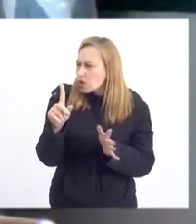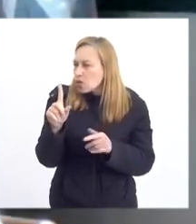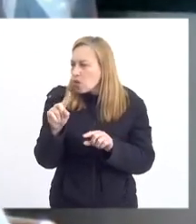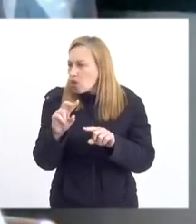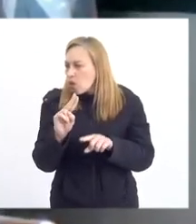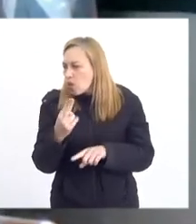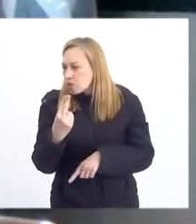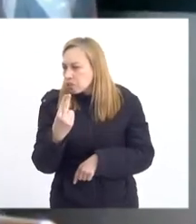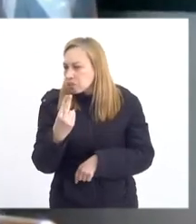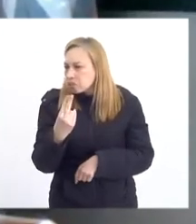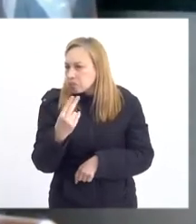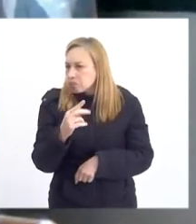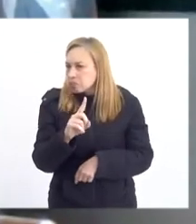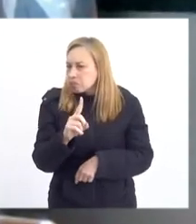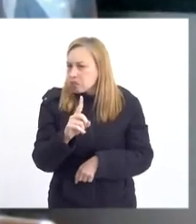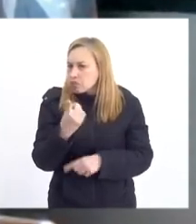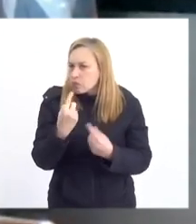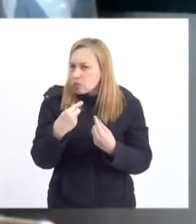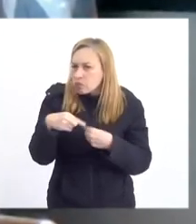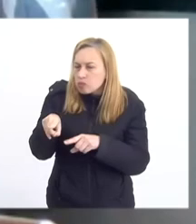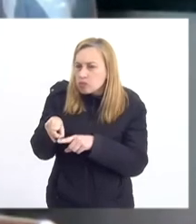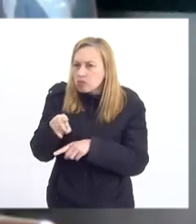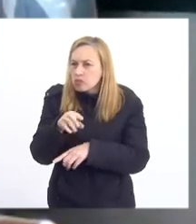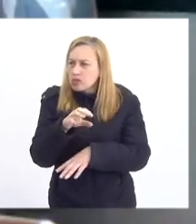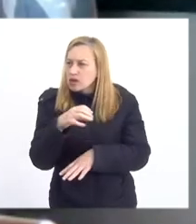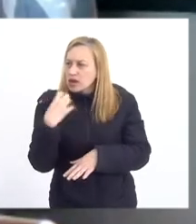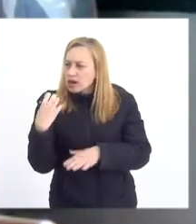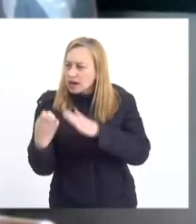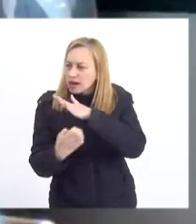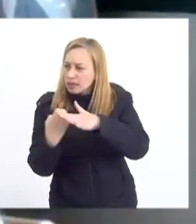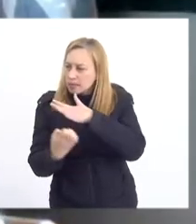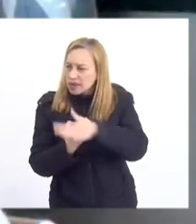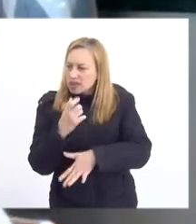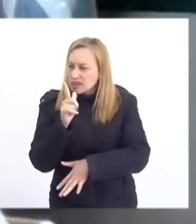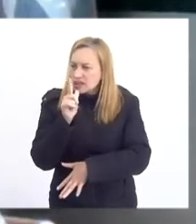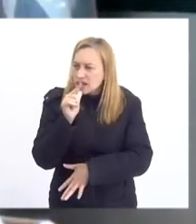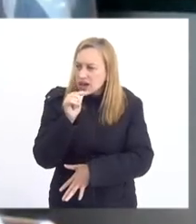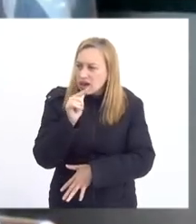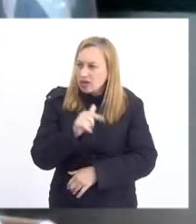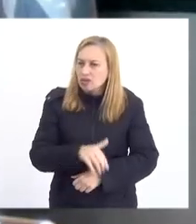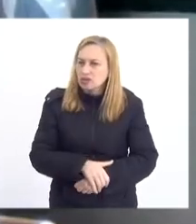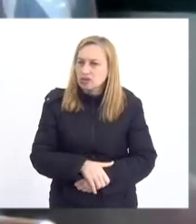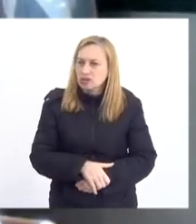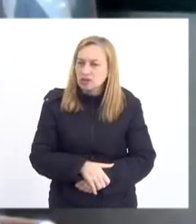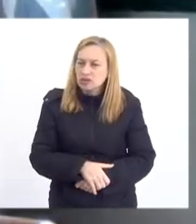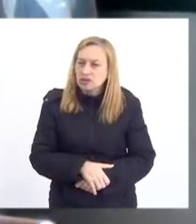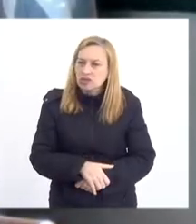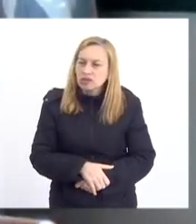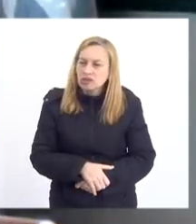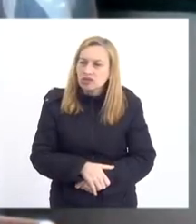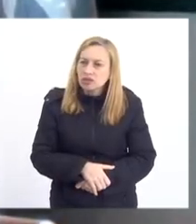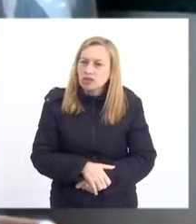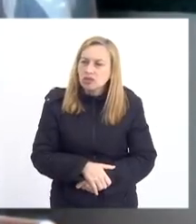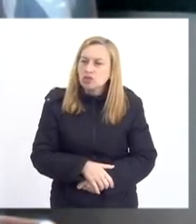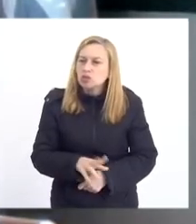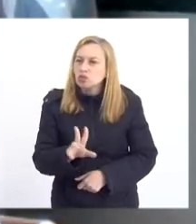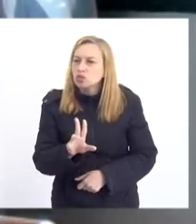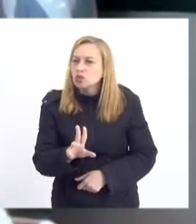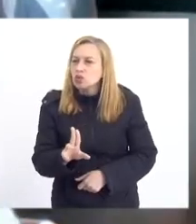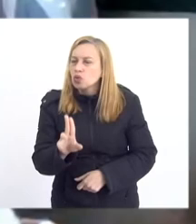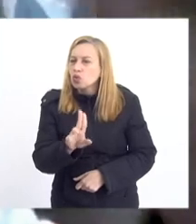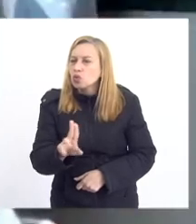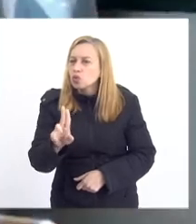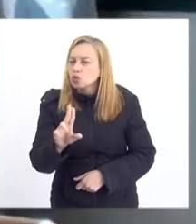parecer, contra a SEDAI e outras empresas cobrarem o chamado consumo mínimo.